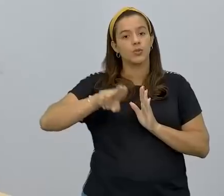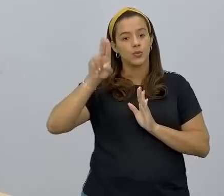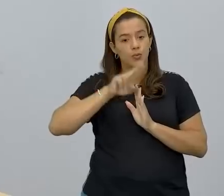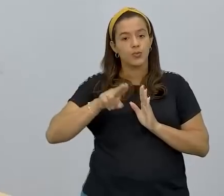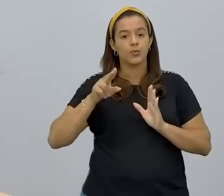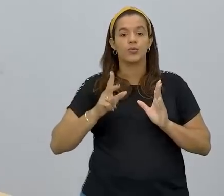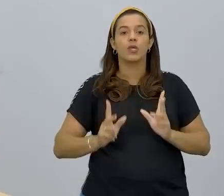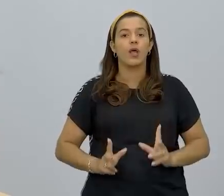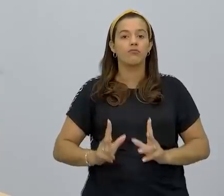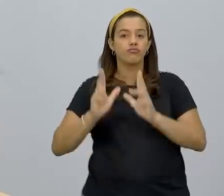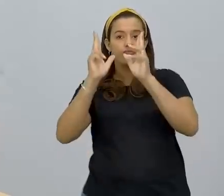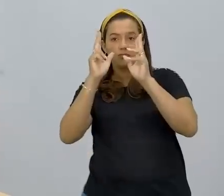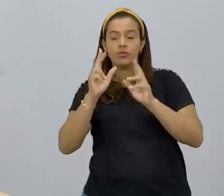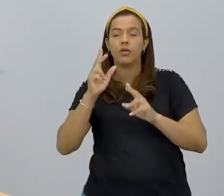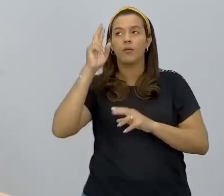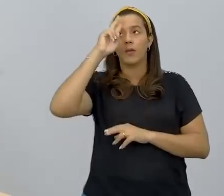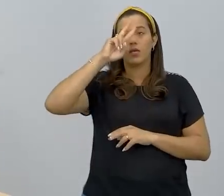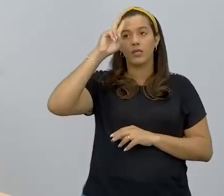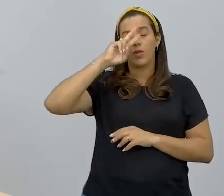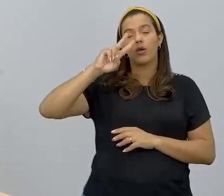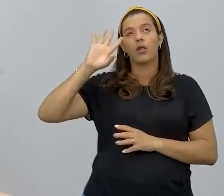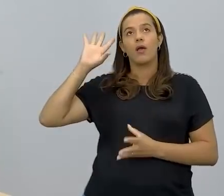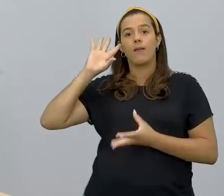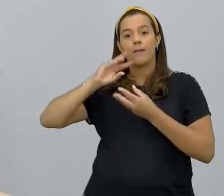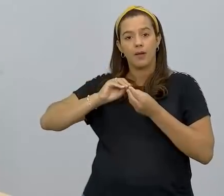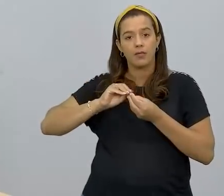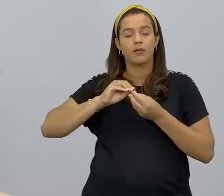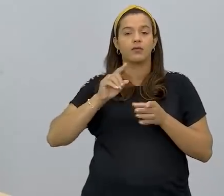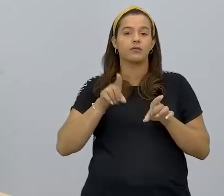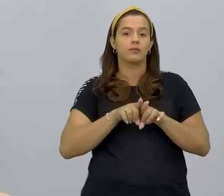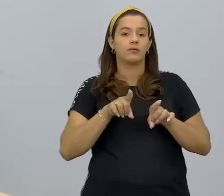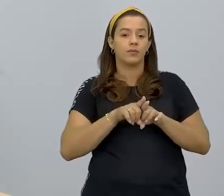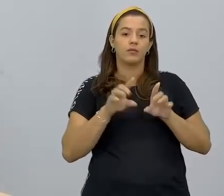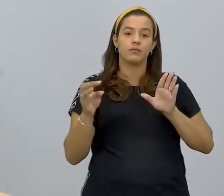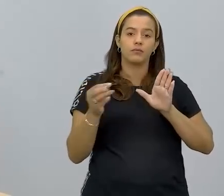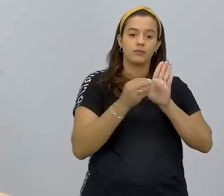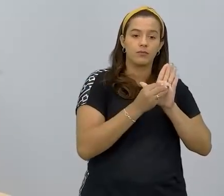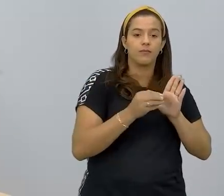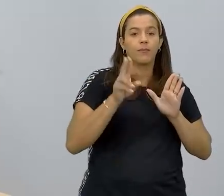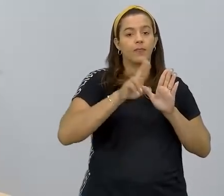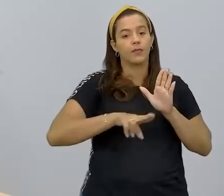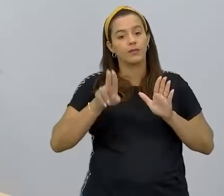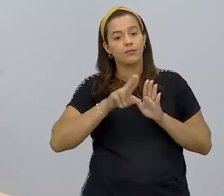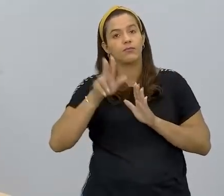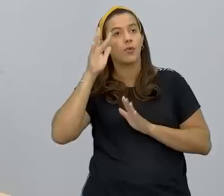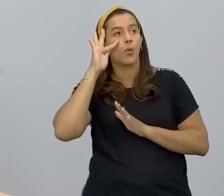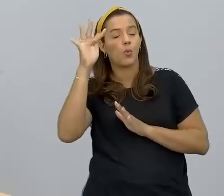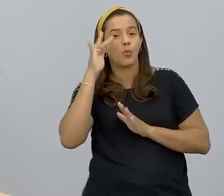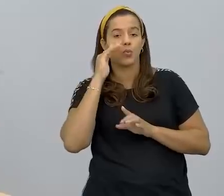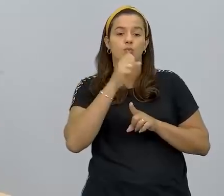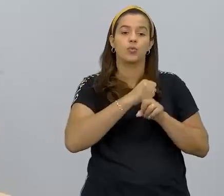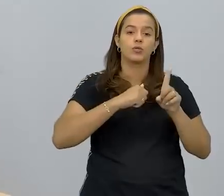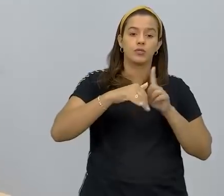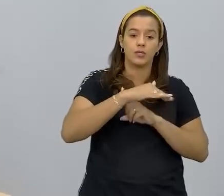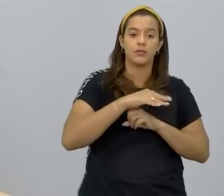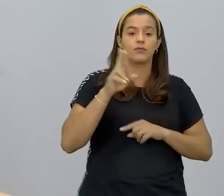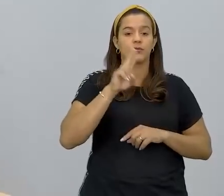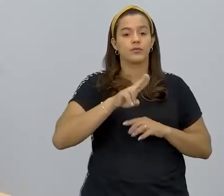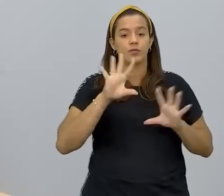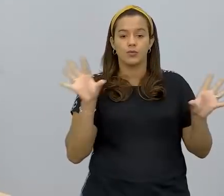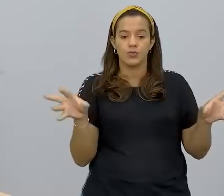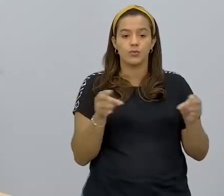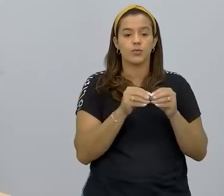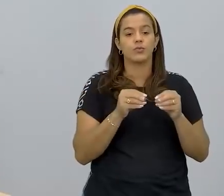entender contextos históricos, para entender contextos sociais, filosóficos, enfim. Aí, o